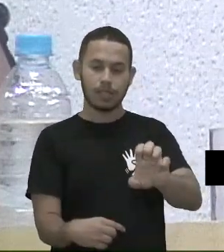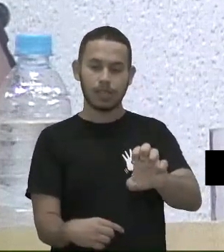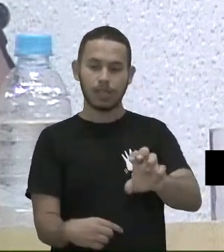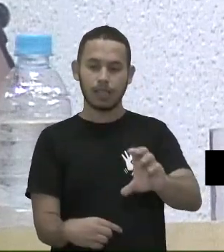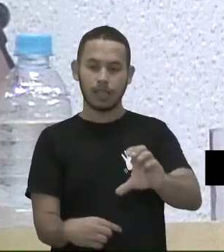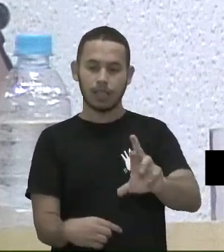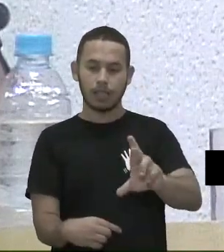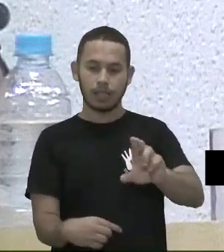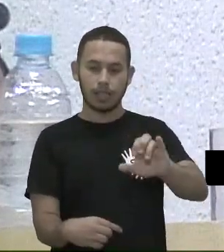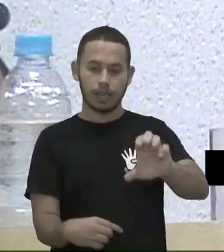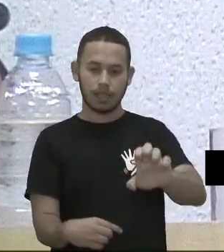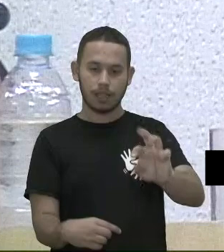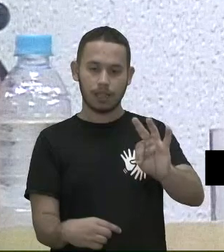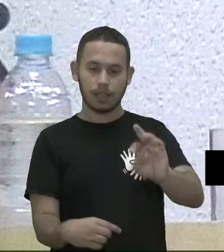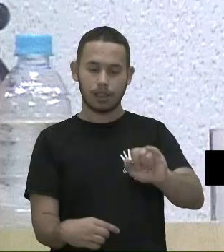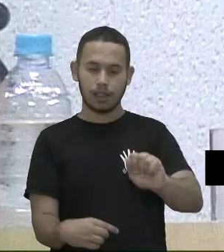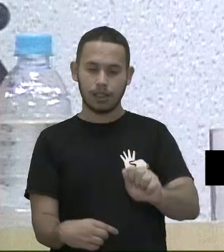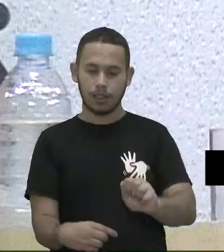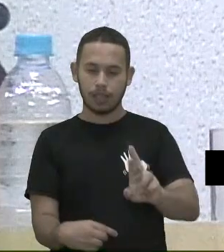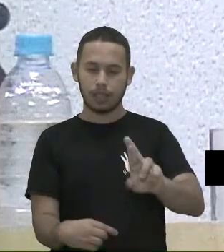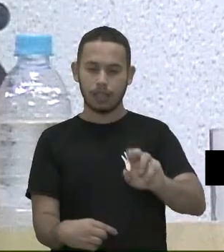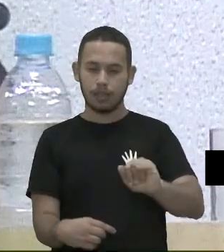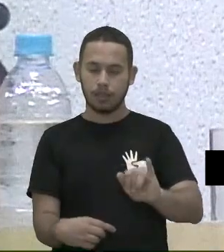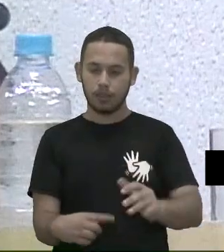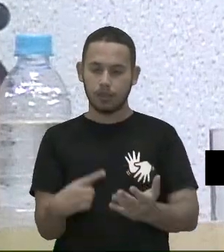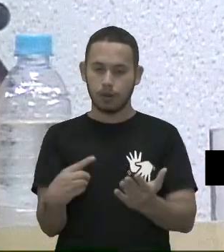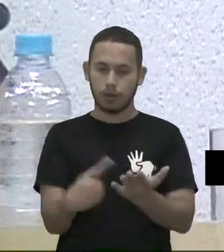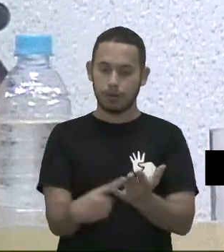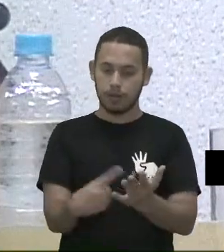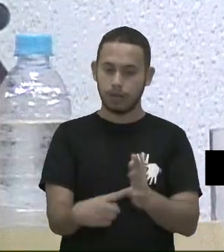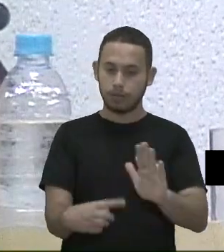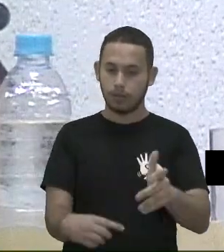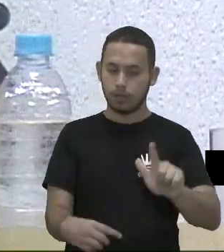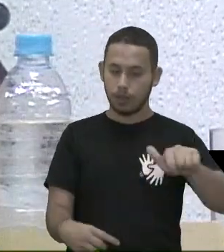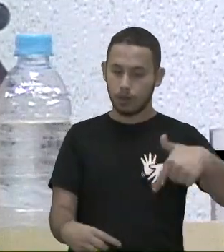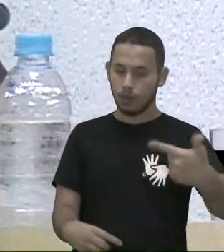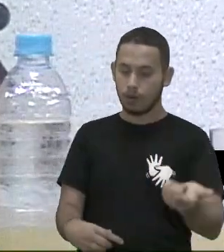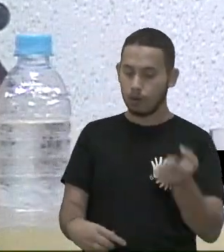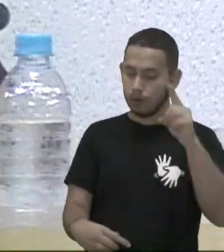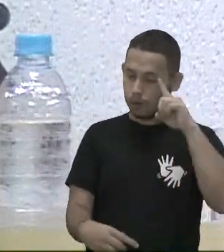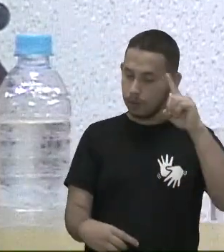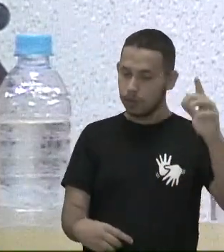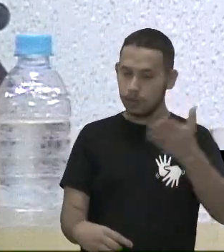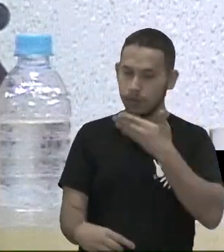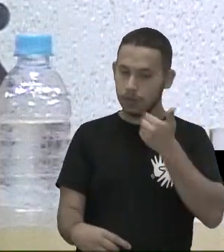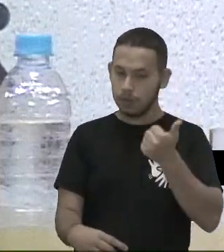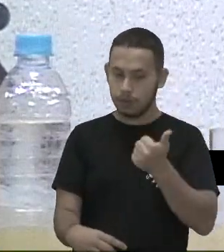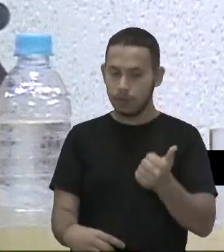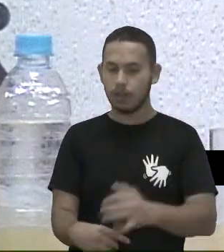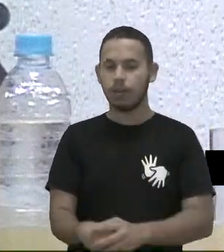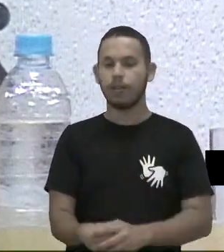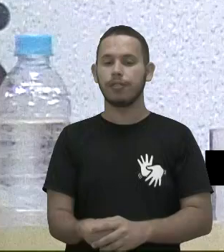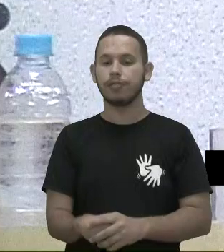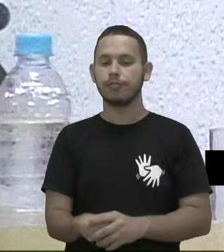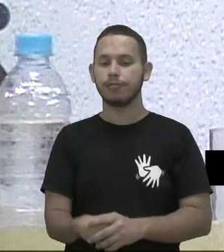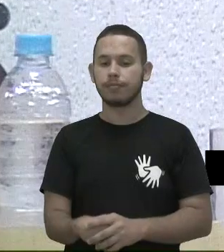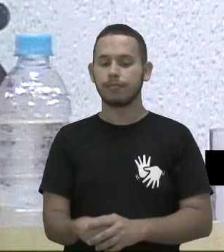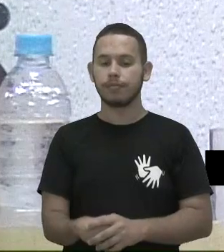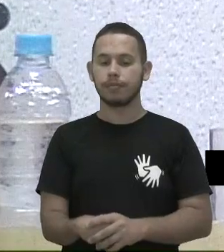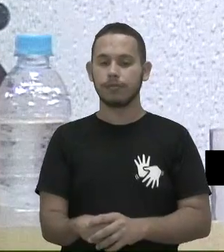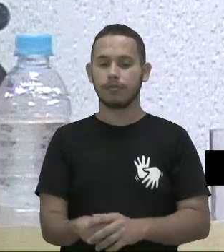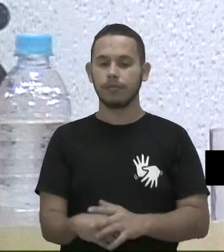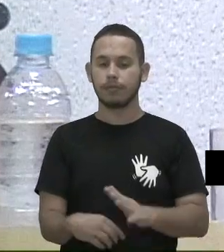médico. Depois, a segunda oportunidade, remanejamos a data para poder dar mais tempo para o Dr. Mário Celso Peloja. Então, já